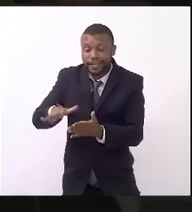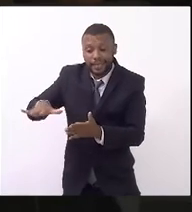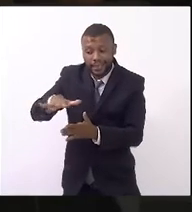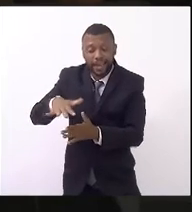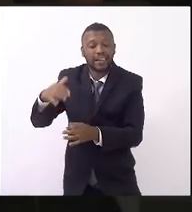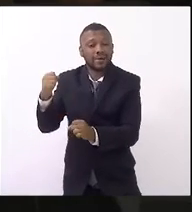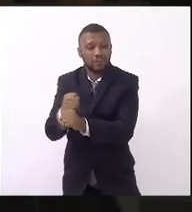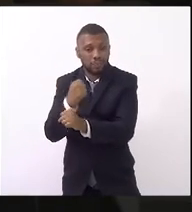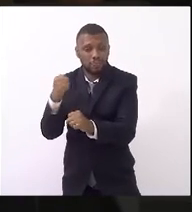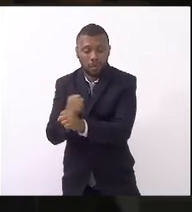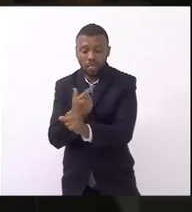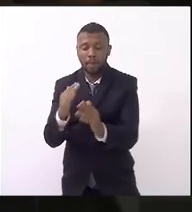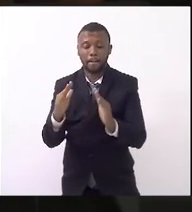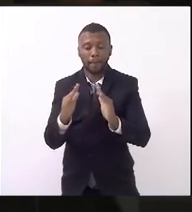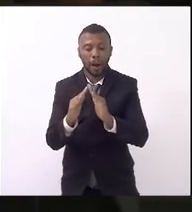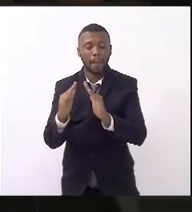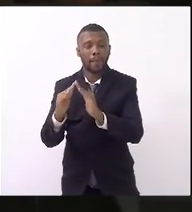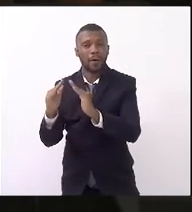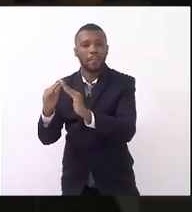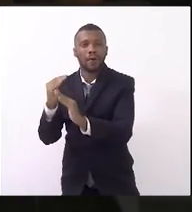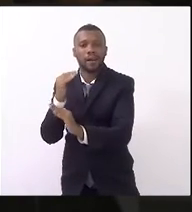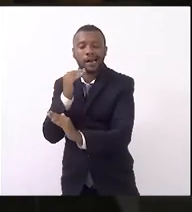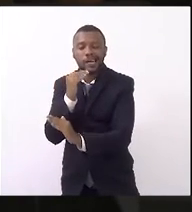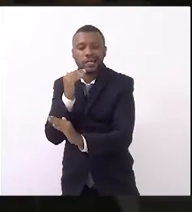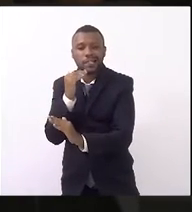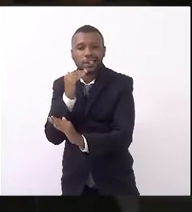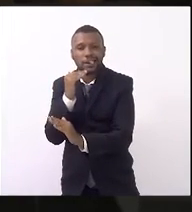por habitações, muitas populares,